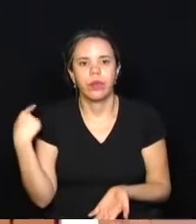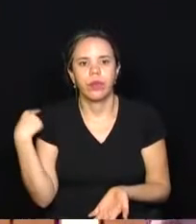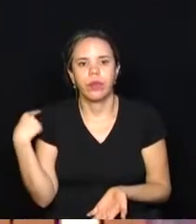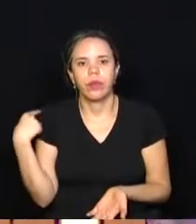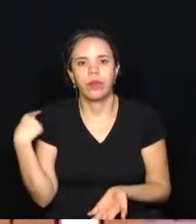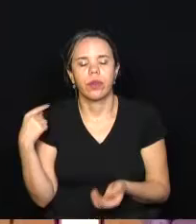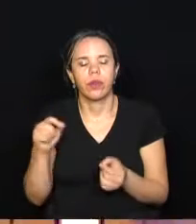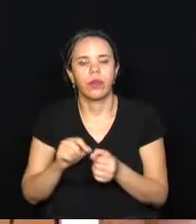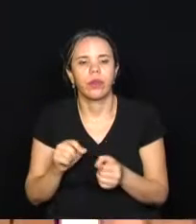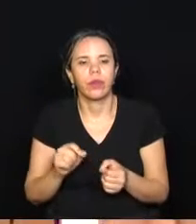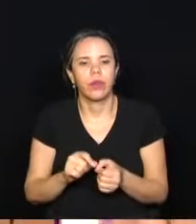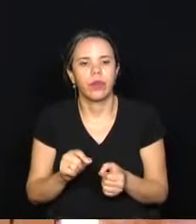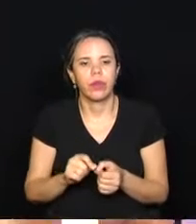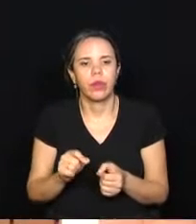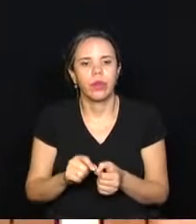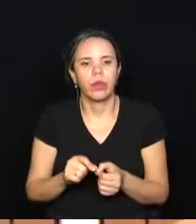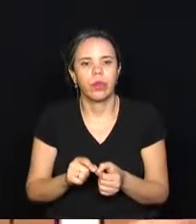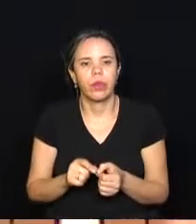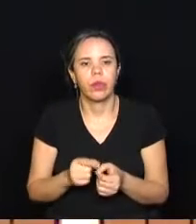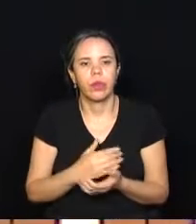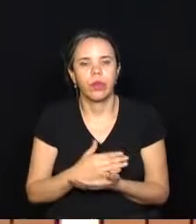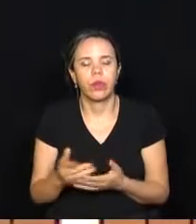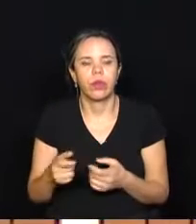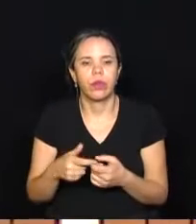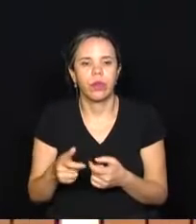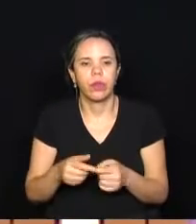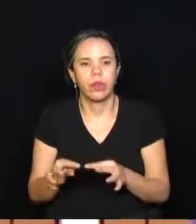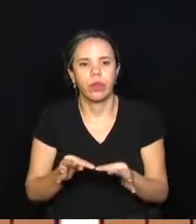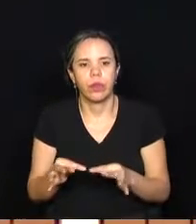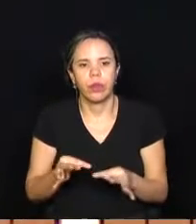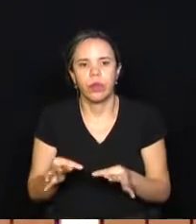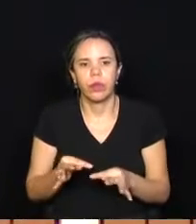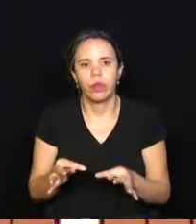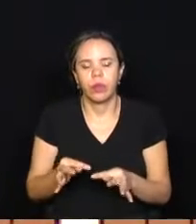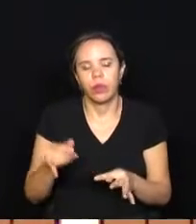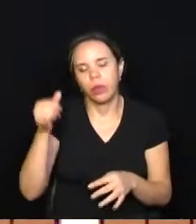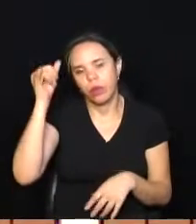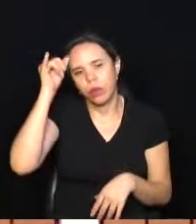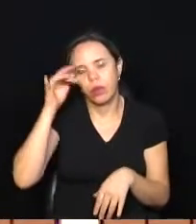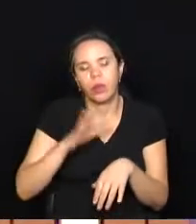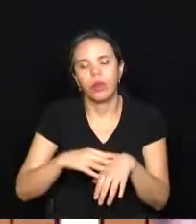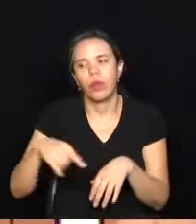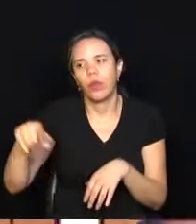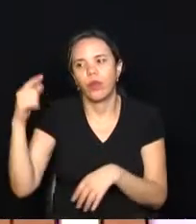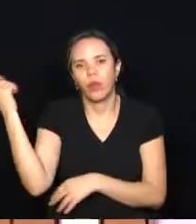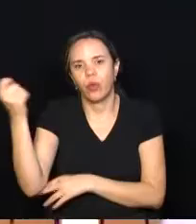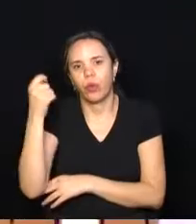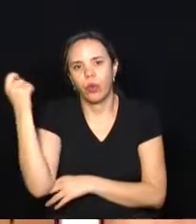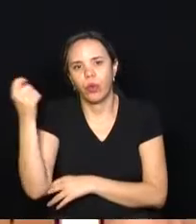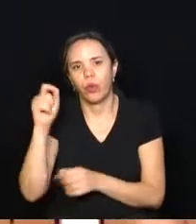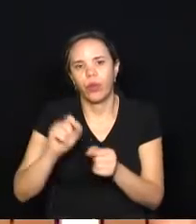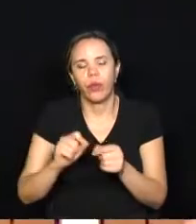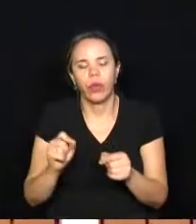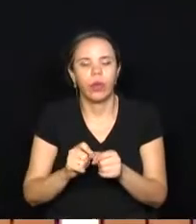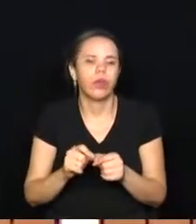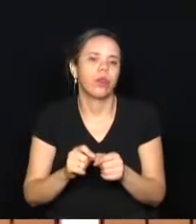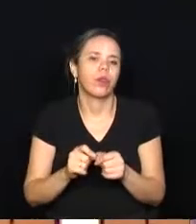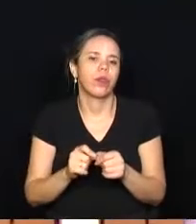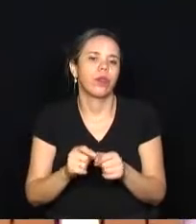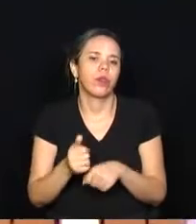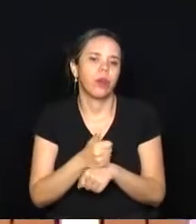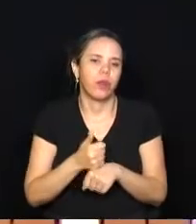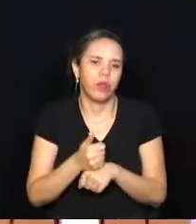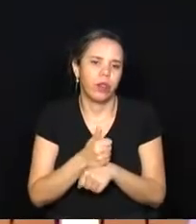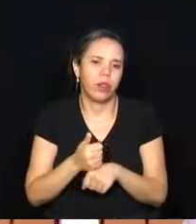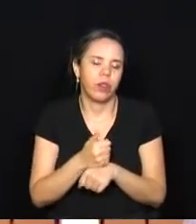fiz inicialmente medicina preventiva, e aí eu fui para o Rio Grande do Sul, Porto Alegre, fazer geriatria. Foi onde eu